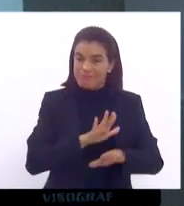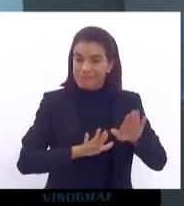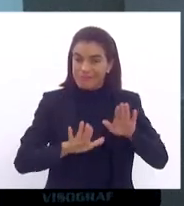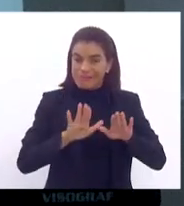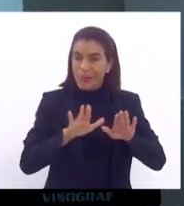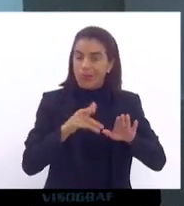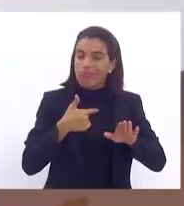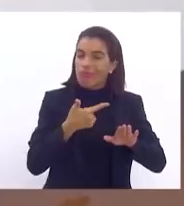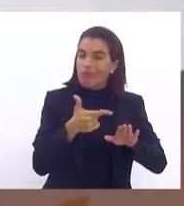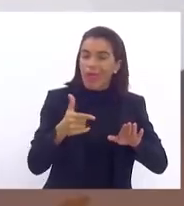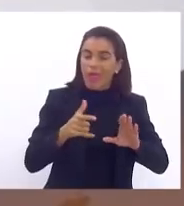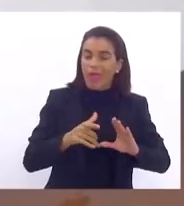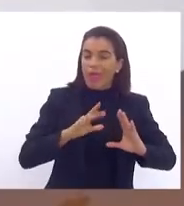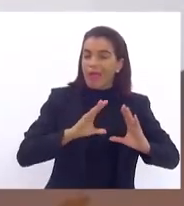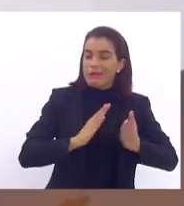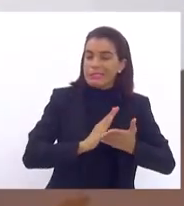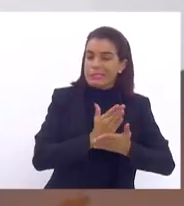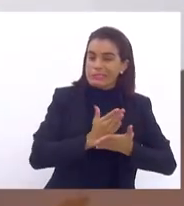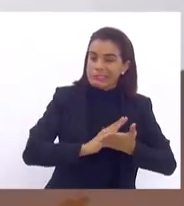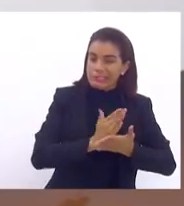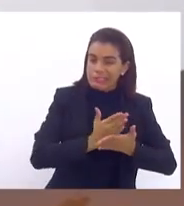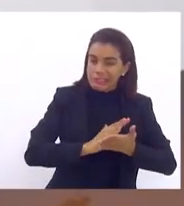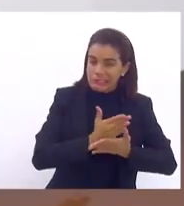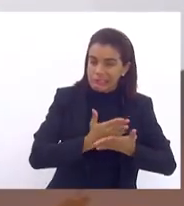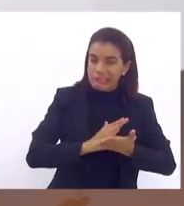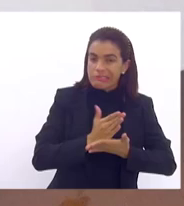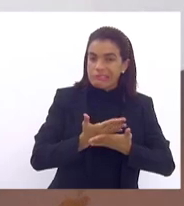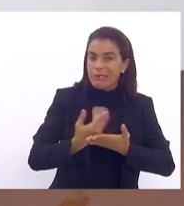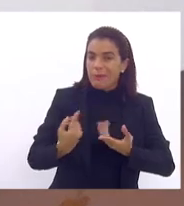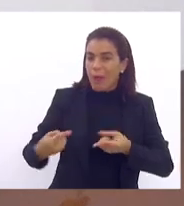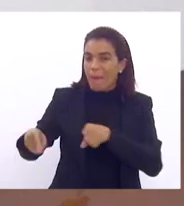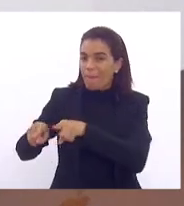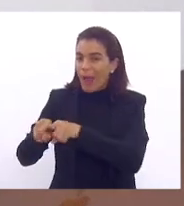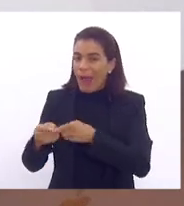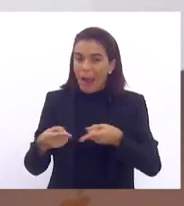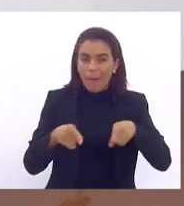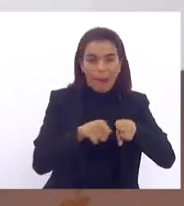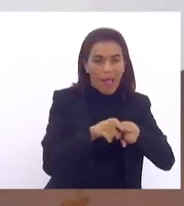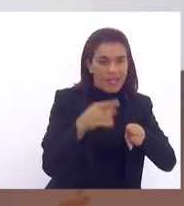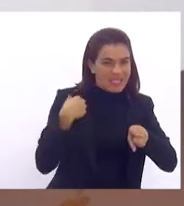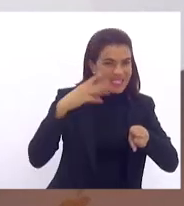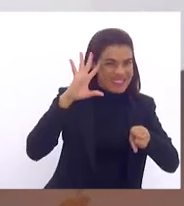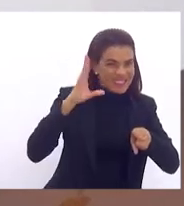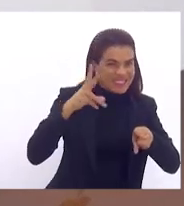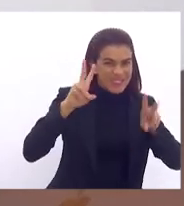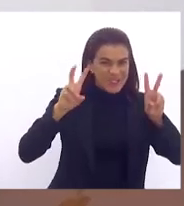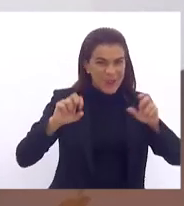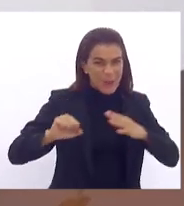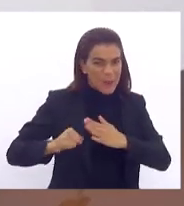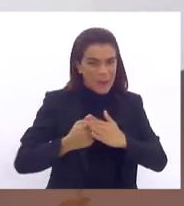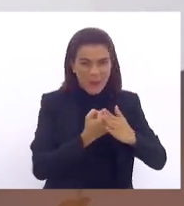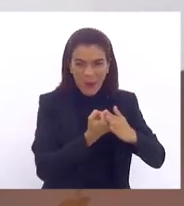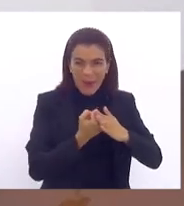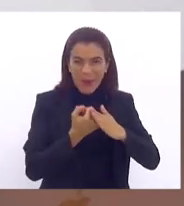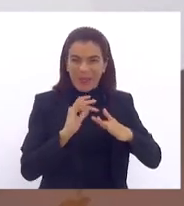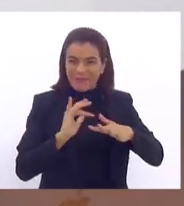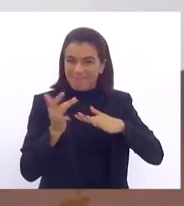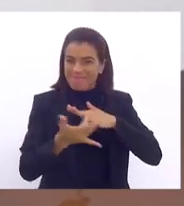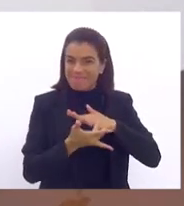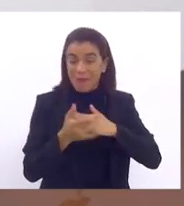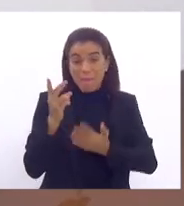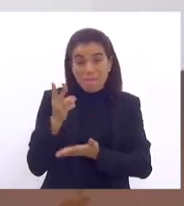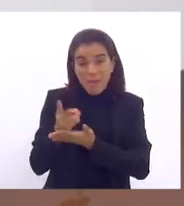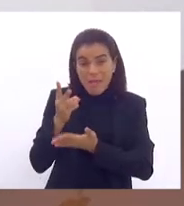certo desconforto né de que os próprios pares decidam sobre o bloqueio ou não dos perfis Então nem mesmo